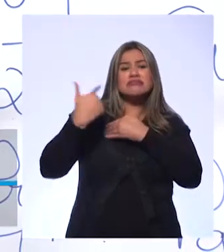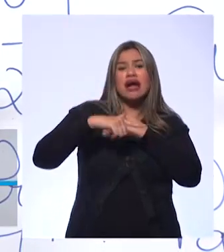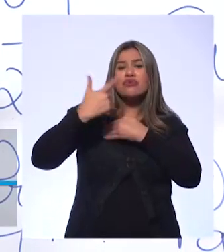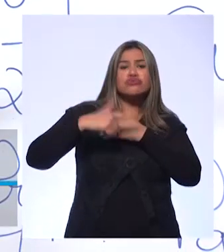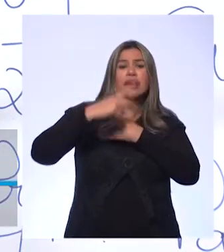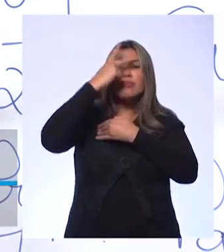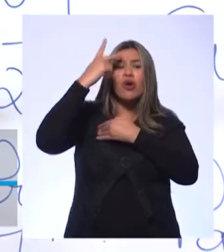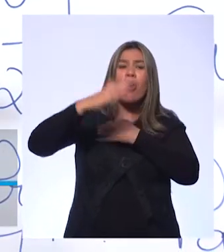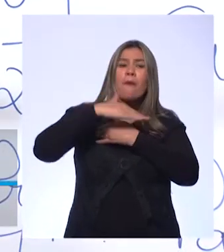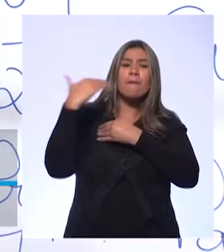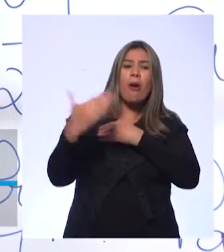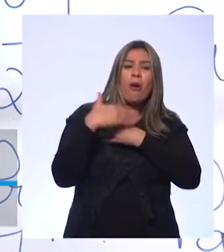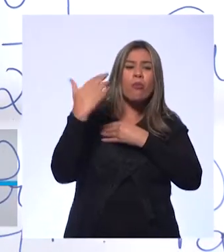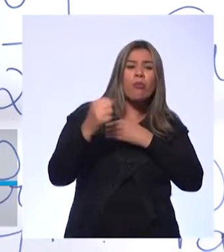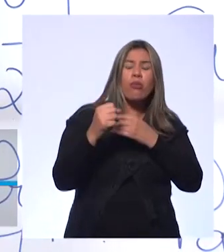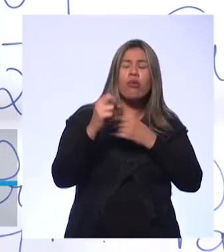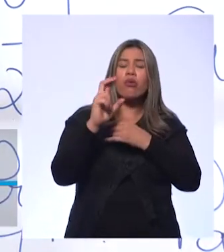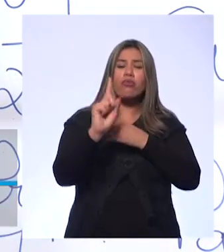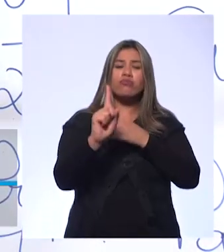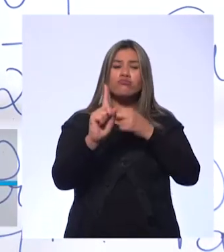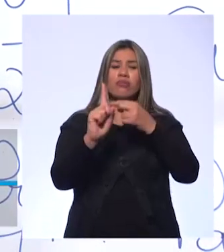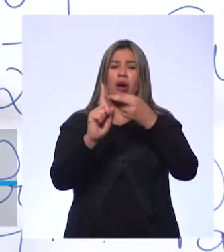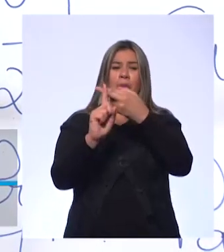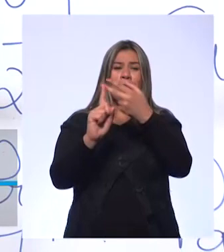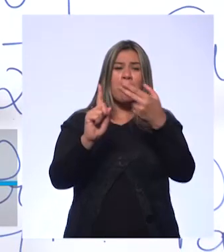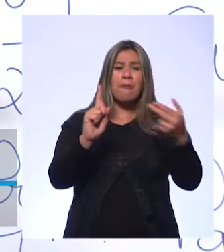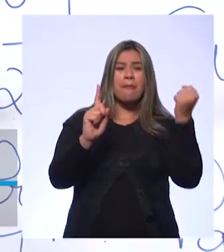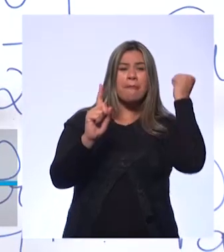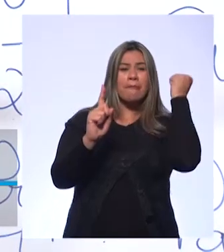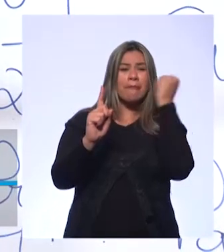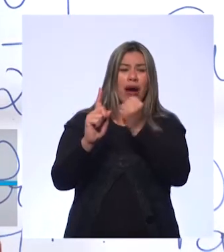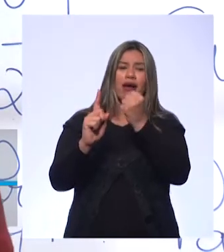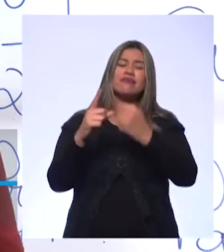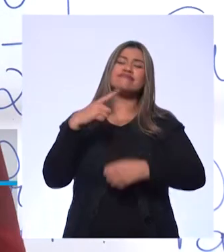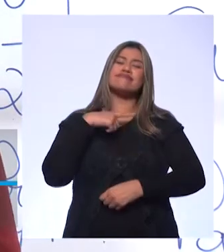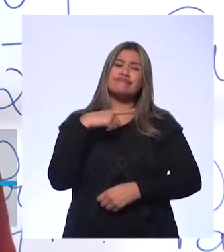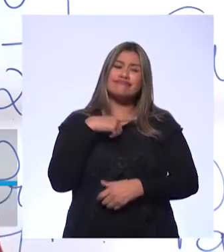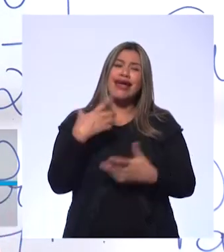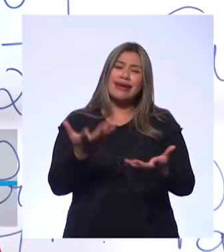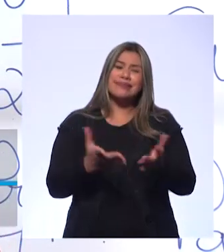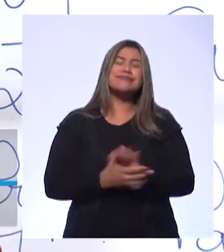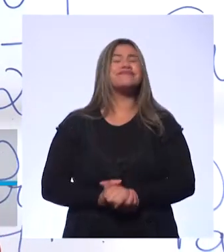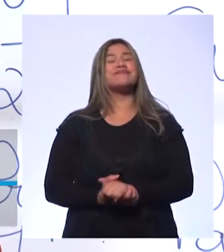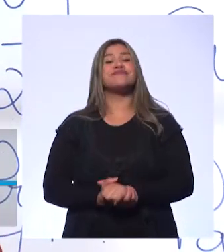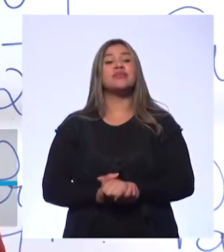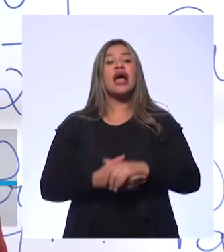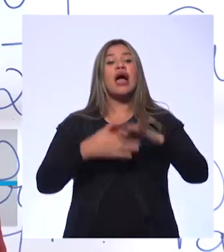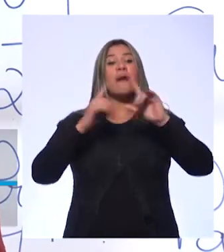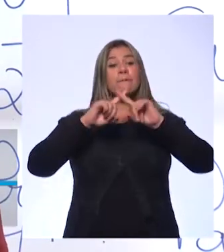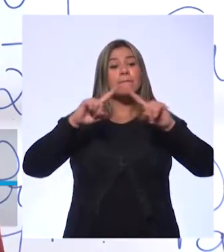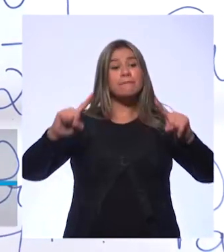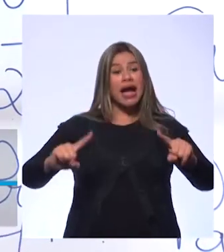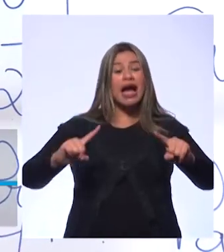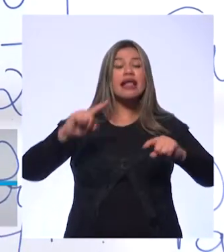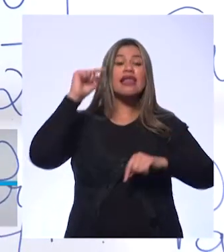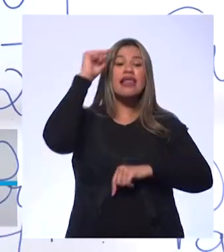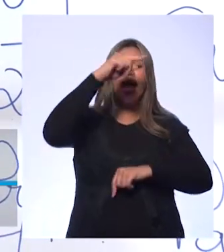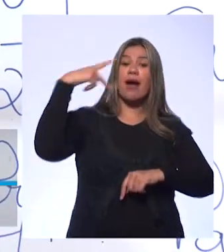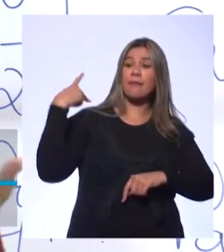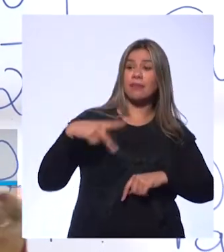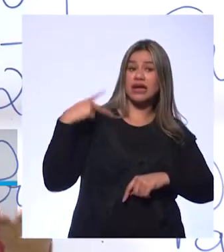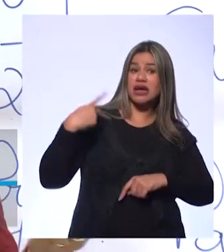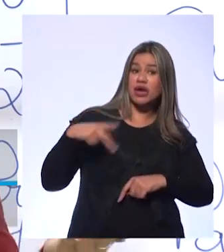ele é considerado uma figura importante para a história do Paraguai pessoal é assim ó em Store e nós